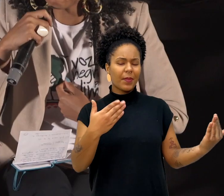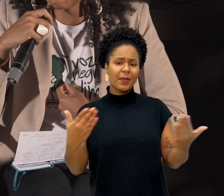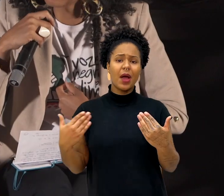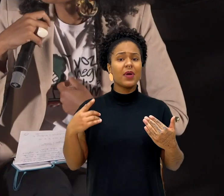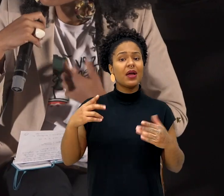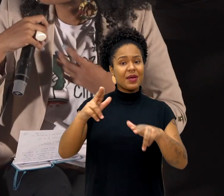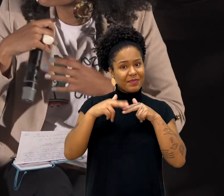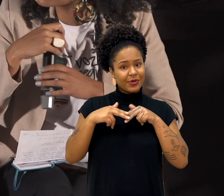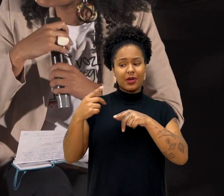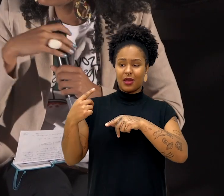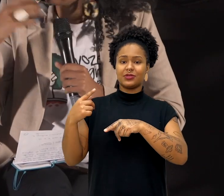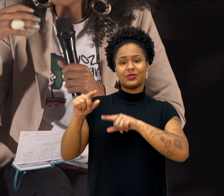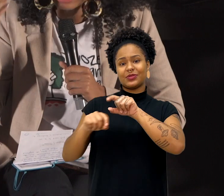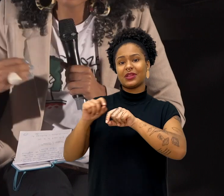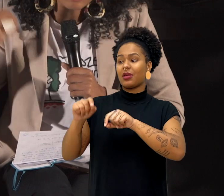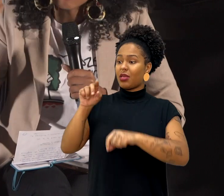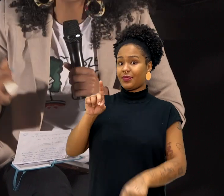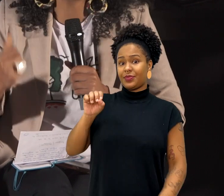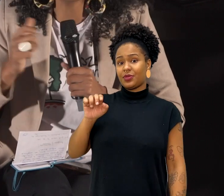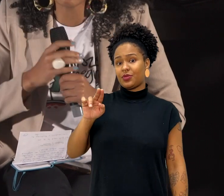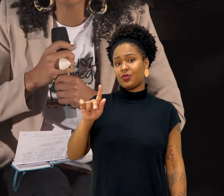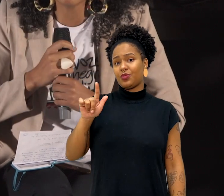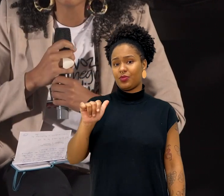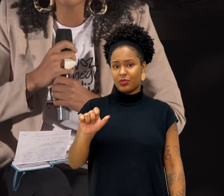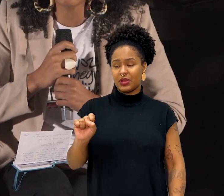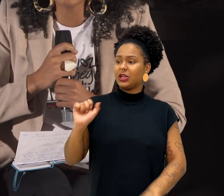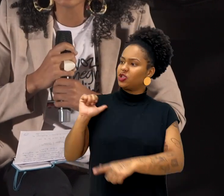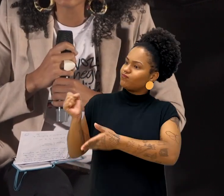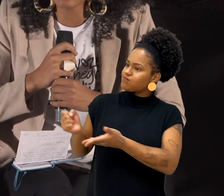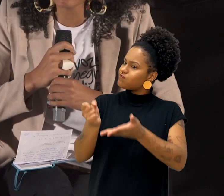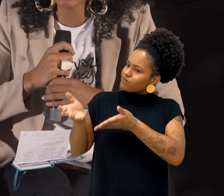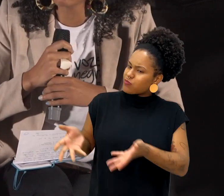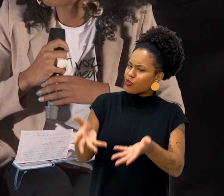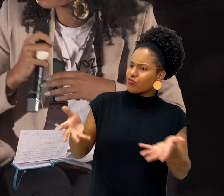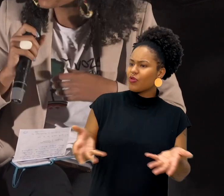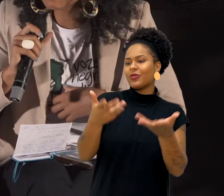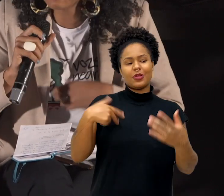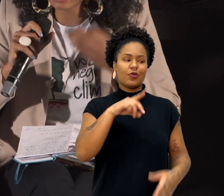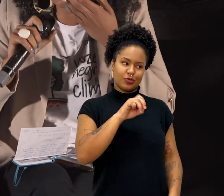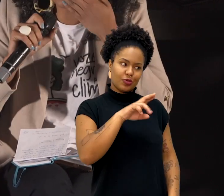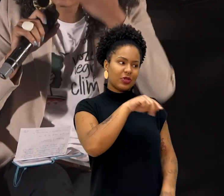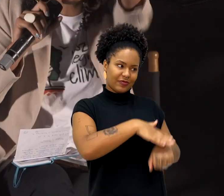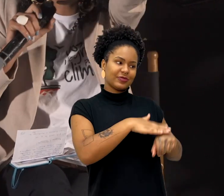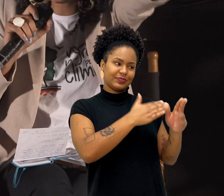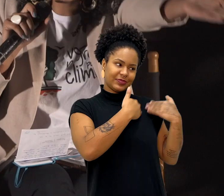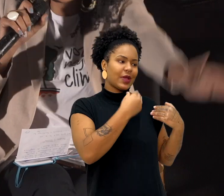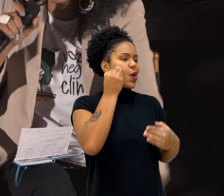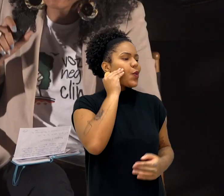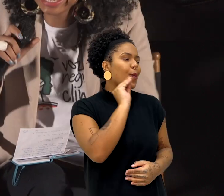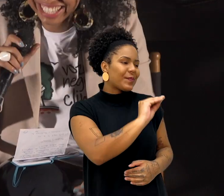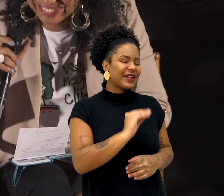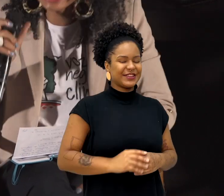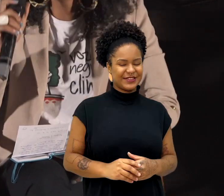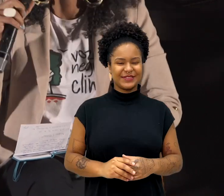debate, é muito por conta desse lugar do Douglas puxar. Então, Douglas, sei que você vai ver esse vídeo, porque nós vamos te mandar um beijo, minha